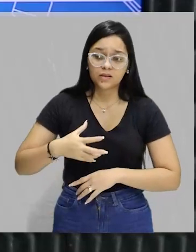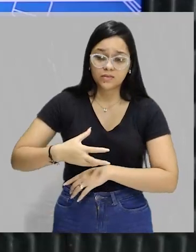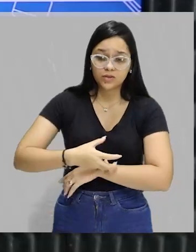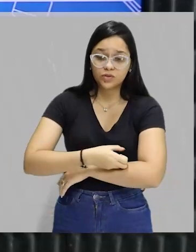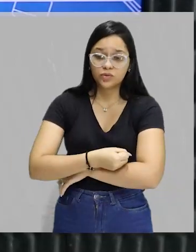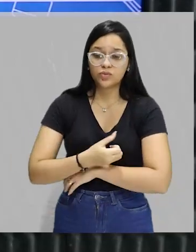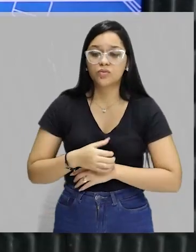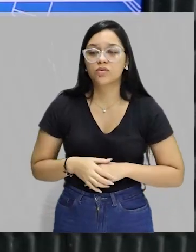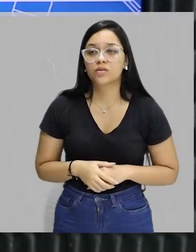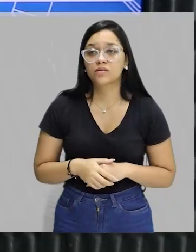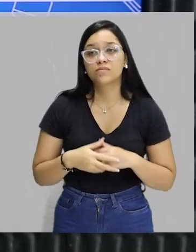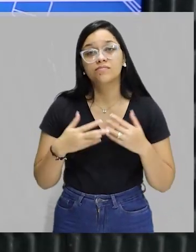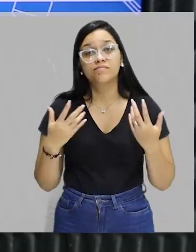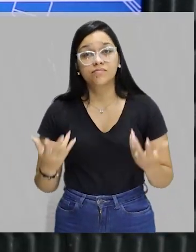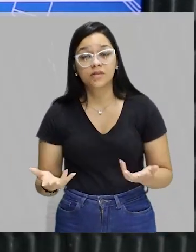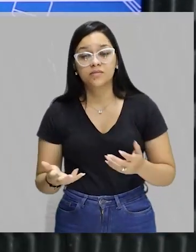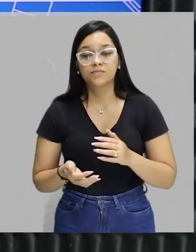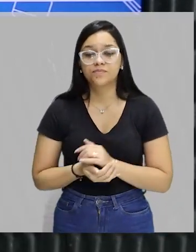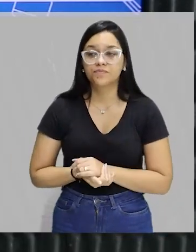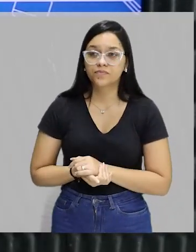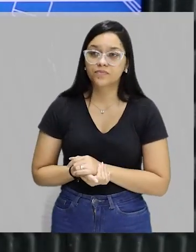machucam? Então,